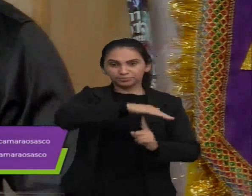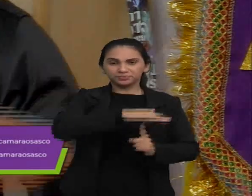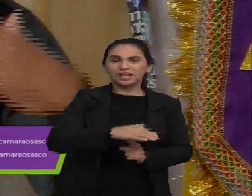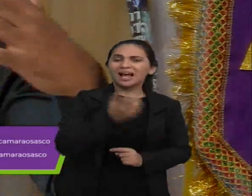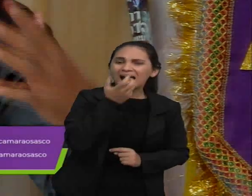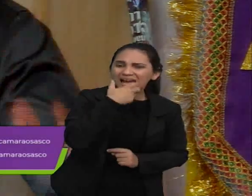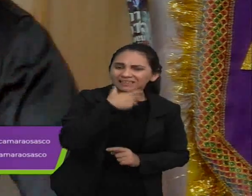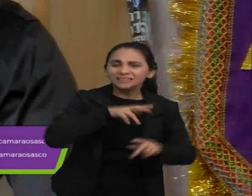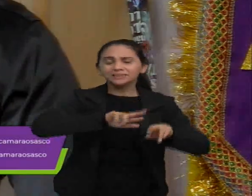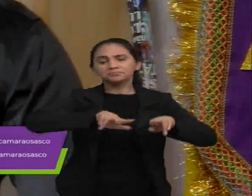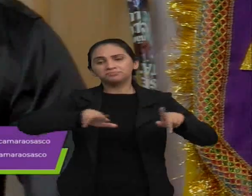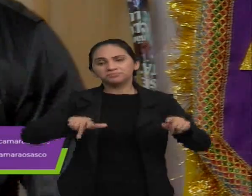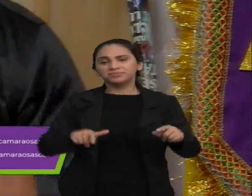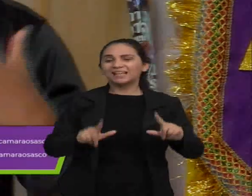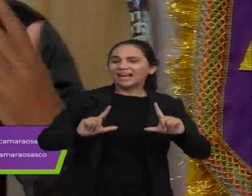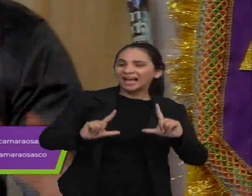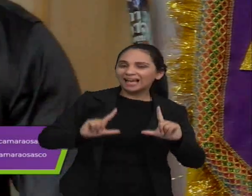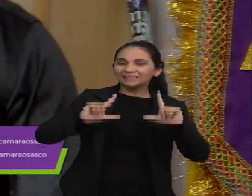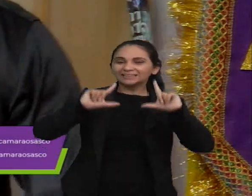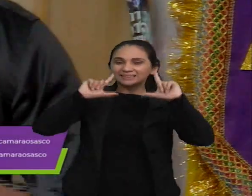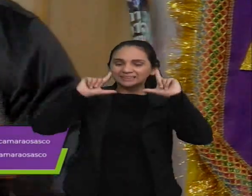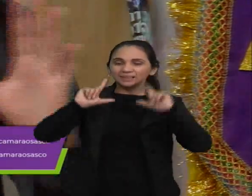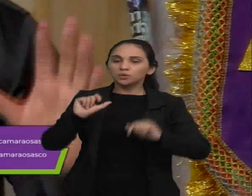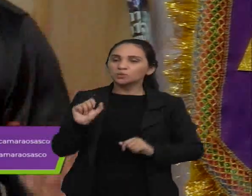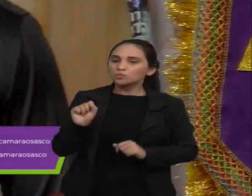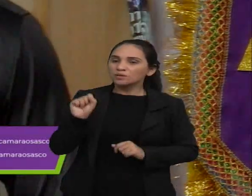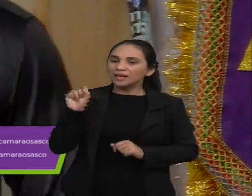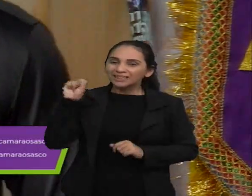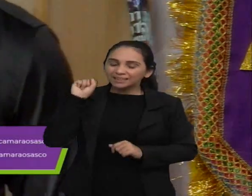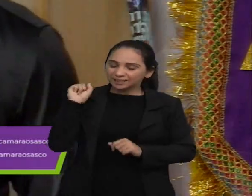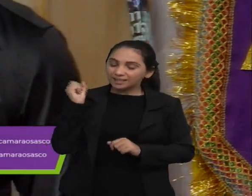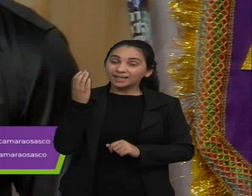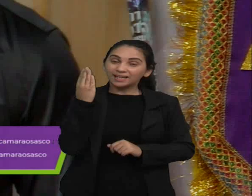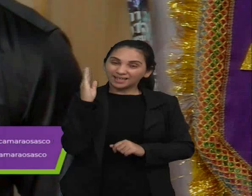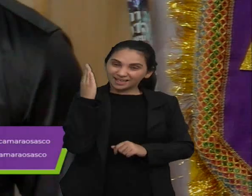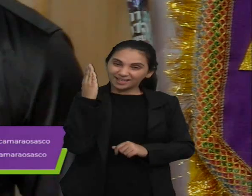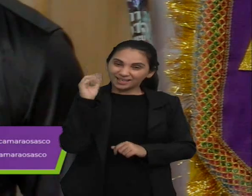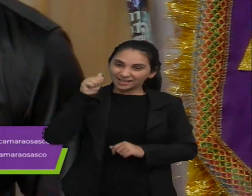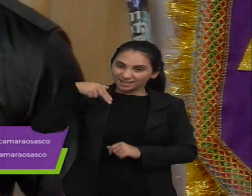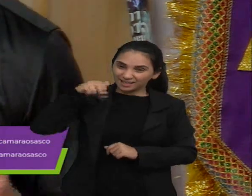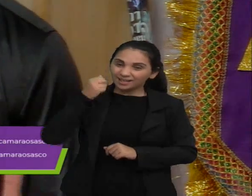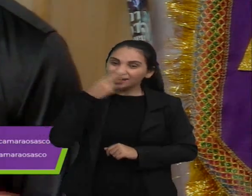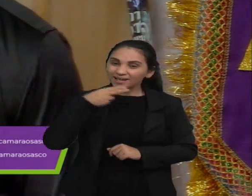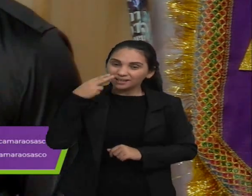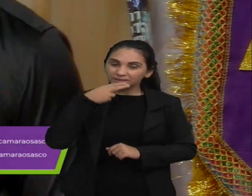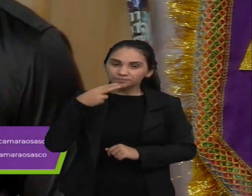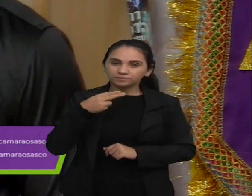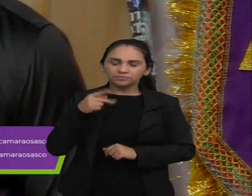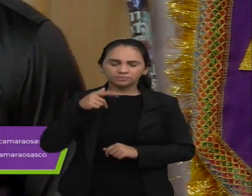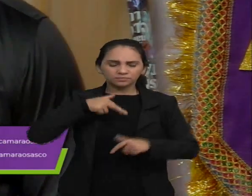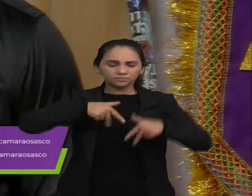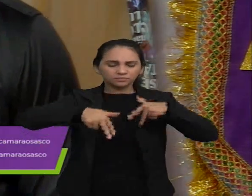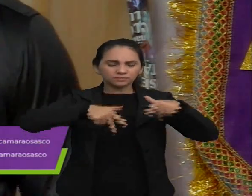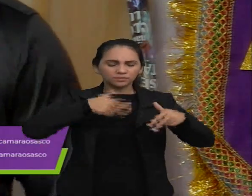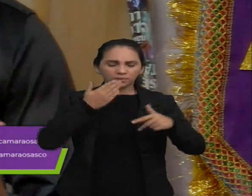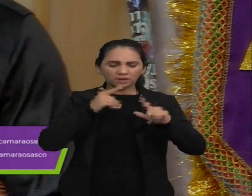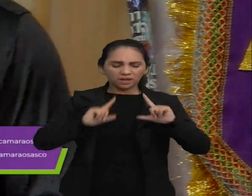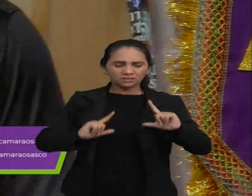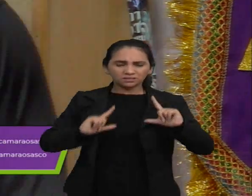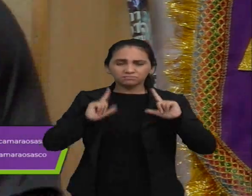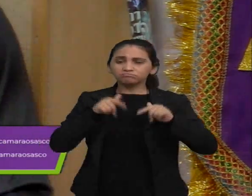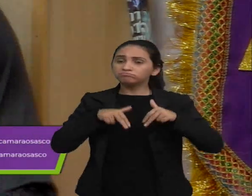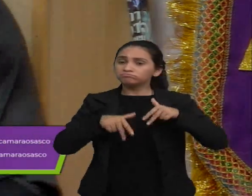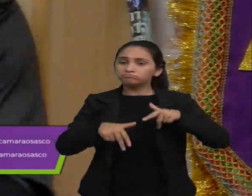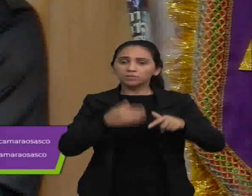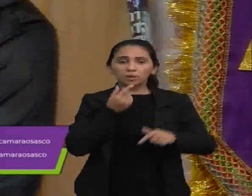frutas pastel caldo de cano coisa maravilhosa só que quando o dono de casa e a dona de casa ia para comer um pastelzinho para